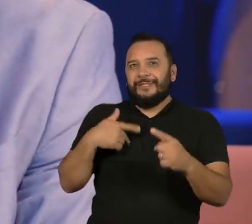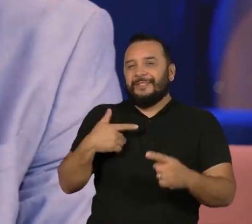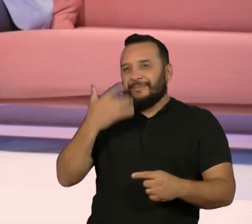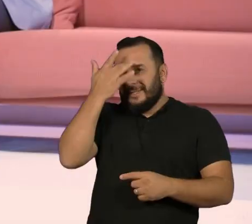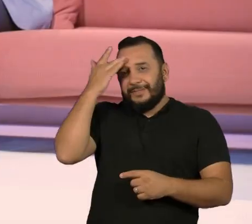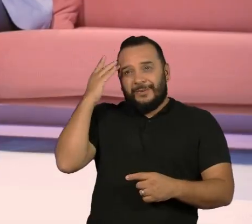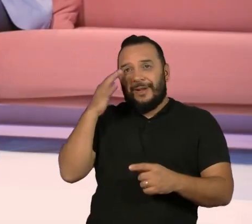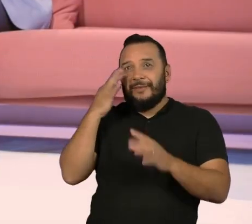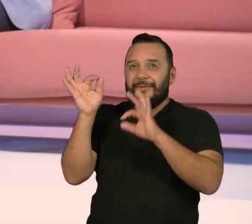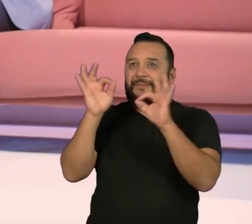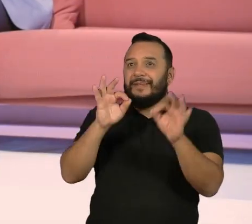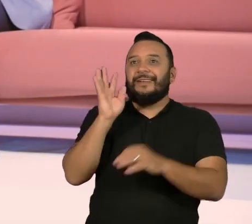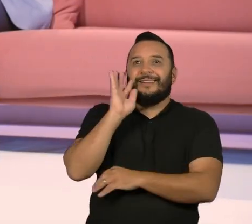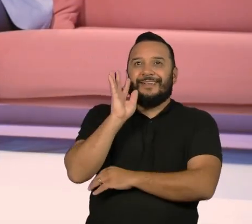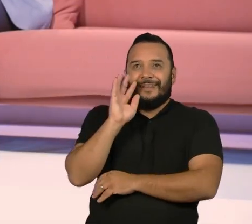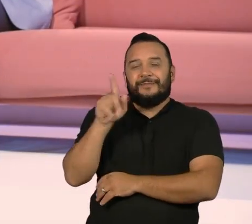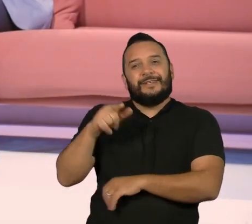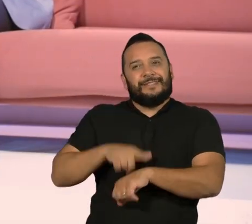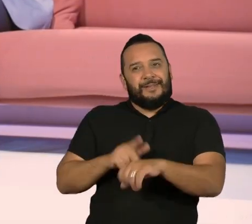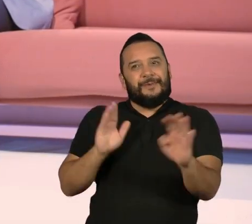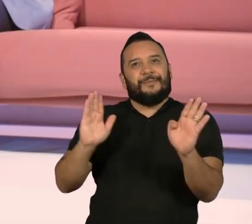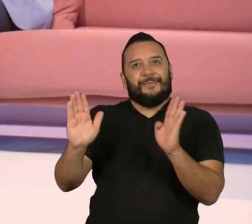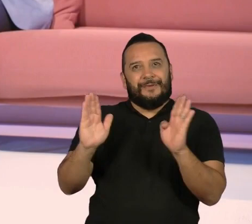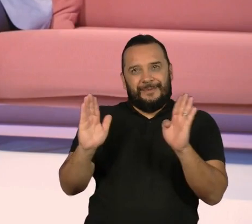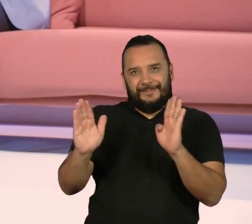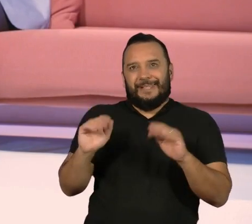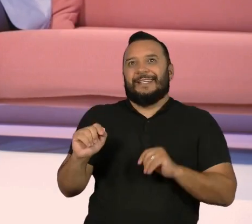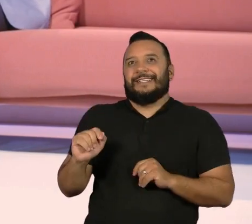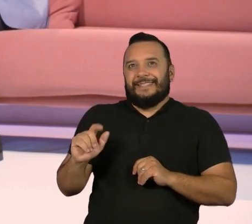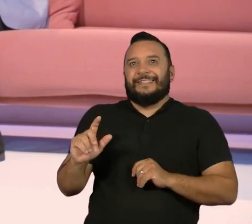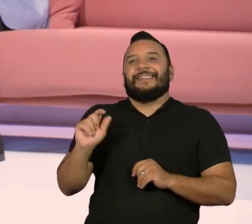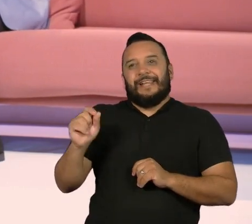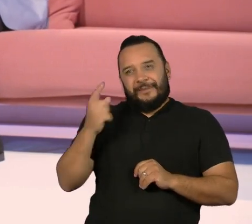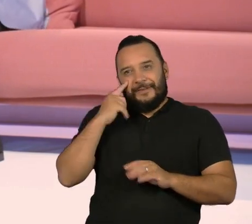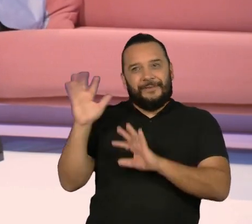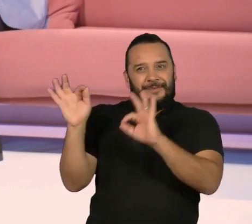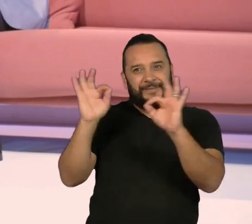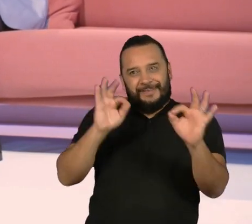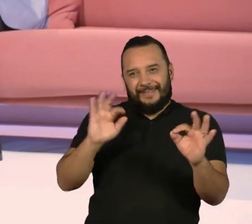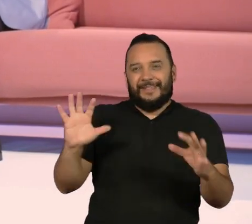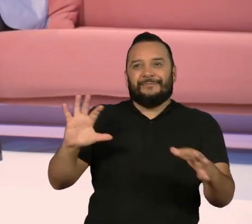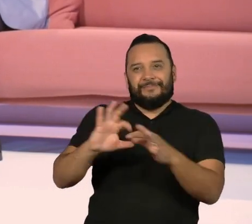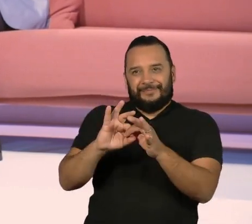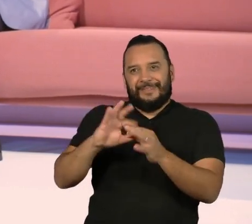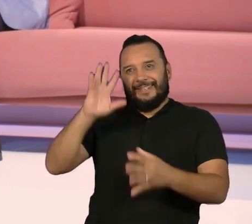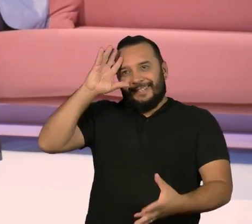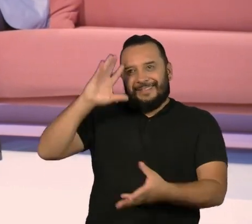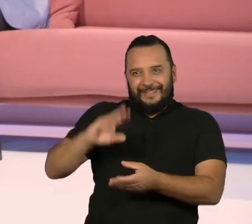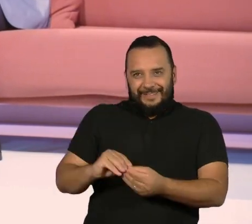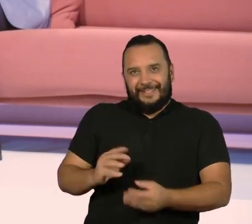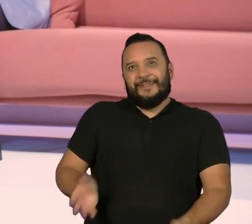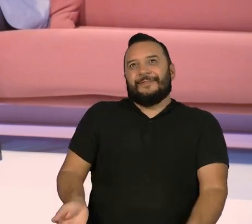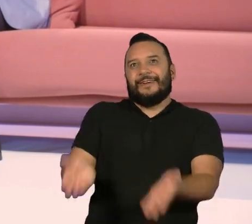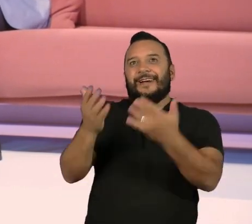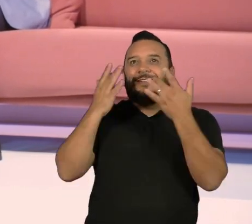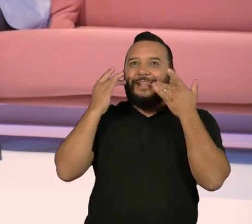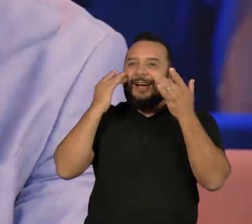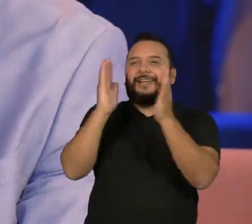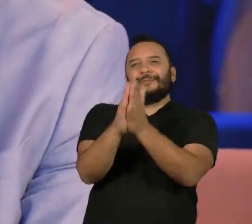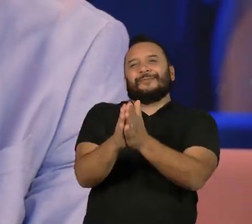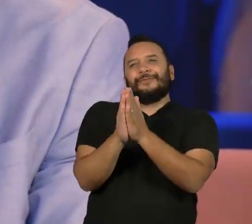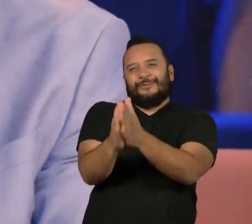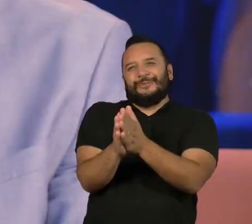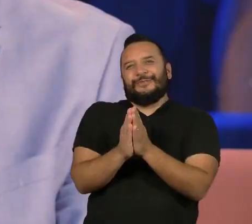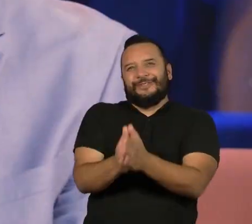falar, nossa, que legal, mas é um momento da peça que quem vê vai entender. Então, por favor, vão ao teatro me assistir, por favor,